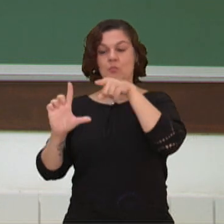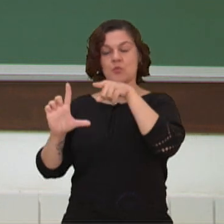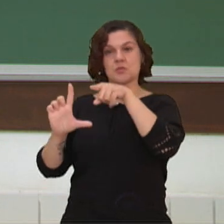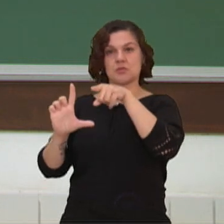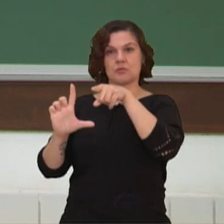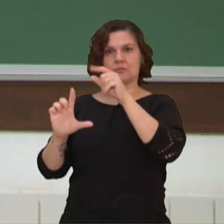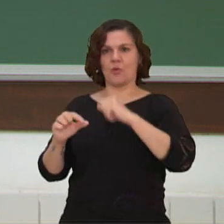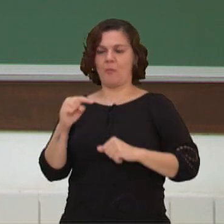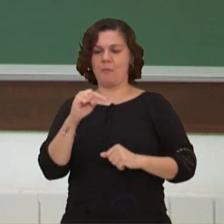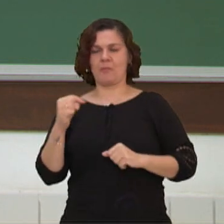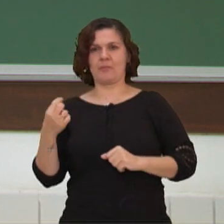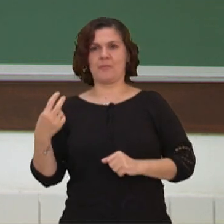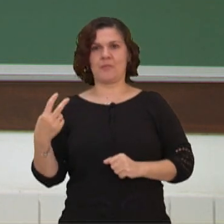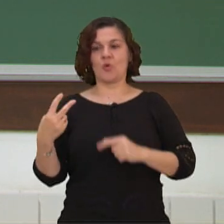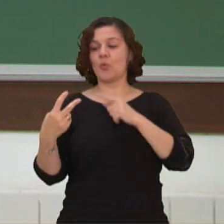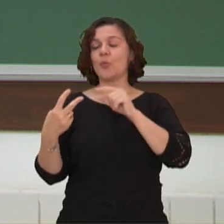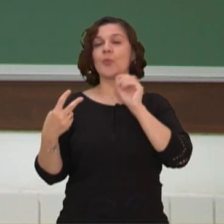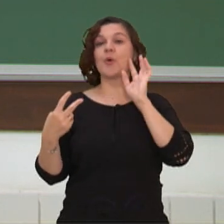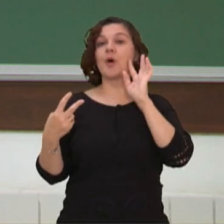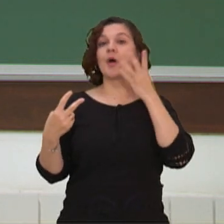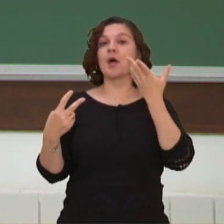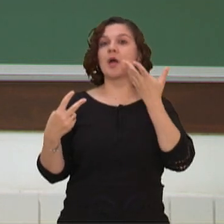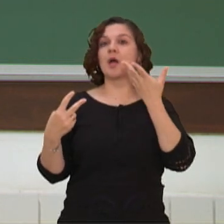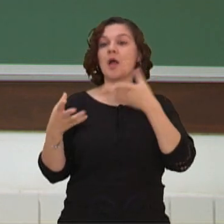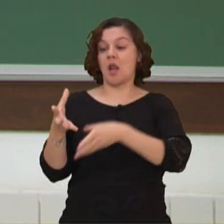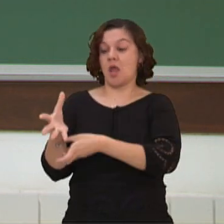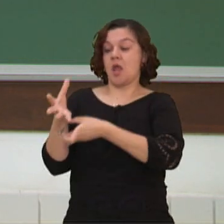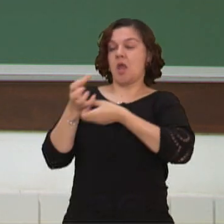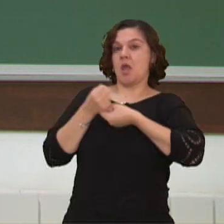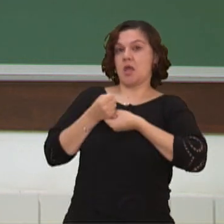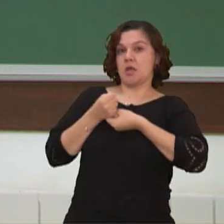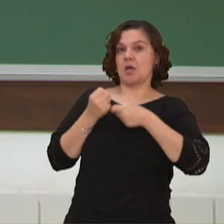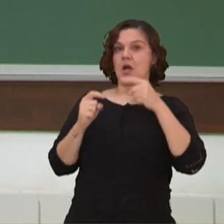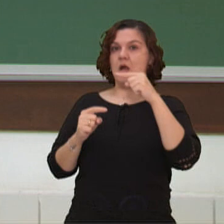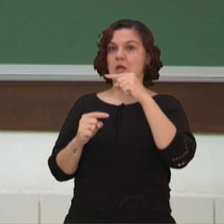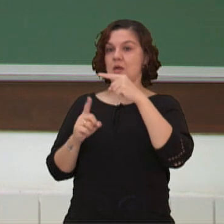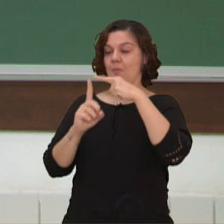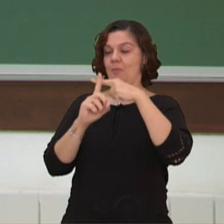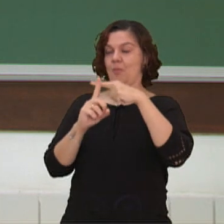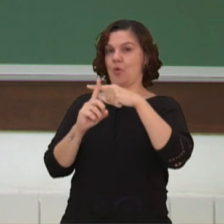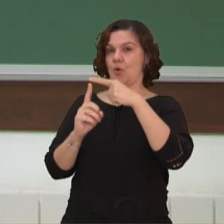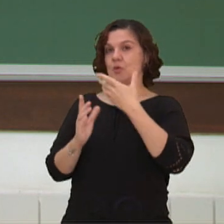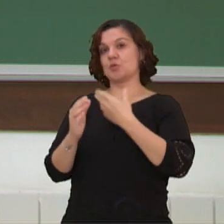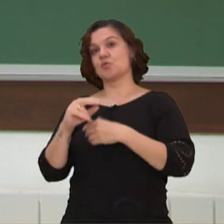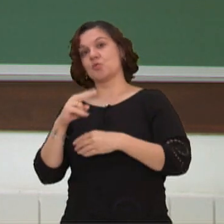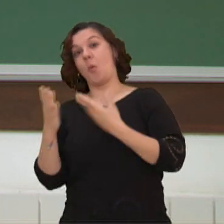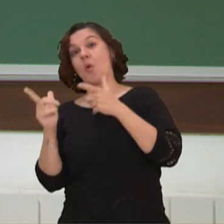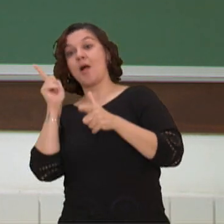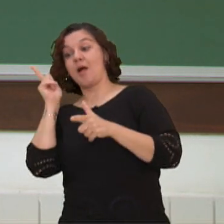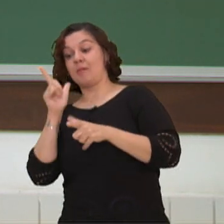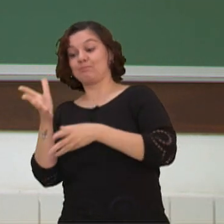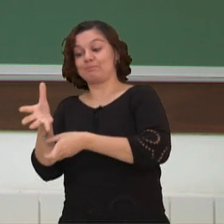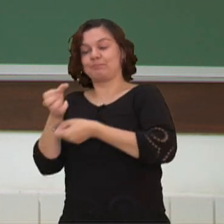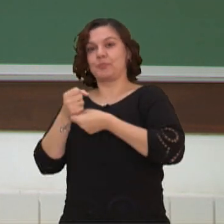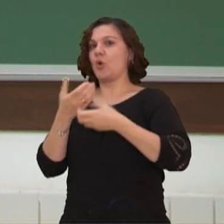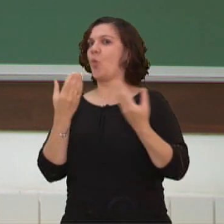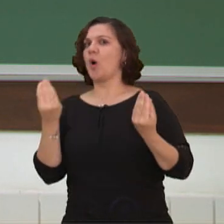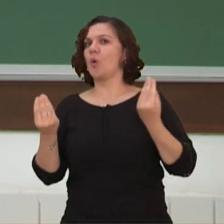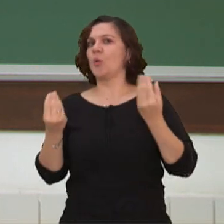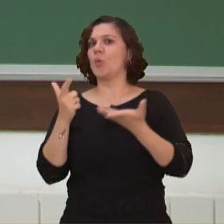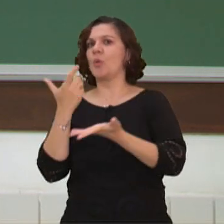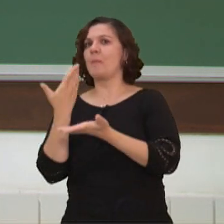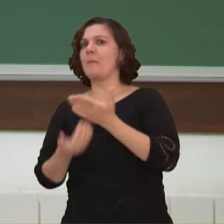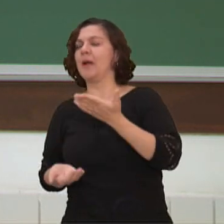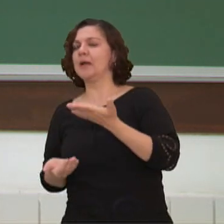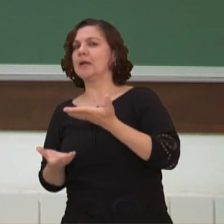em 2, significa que ele ganha prótons, perde prótons, ou que ele ganha elétrons ou perde elétrons. Exatamente isso. O